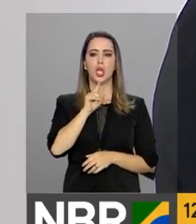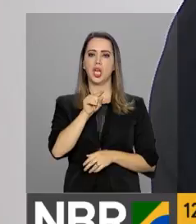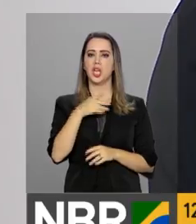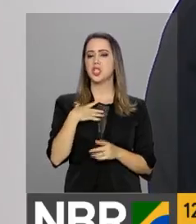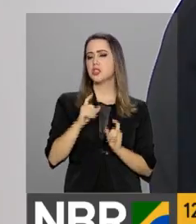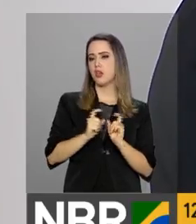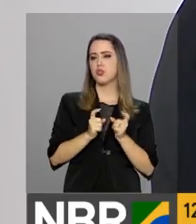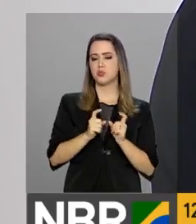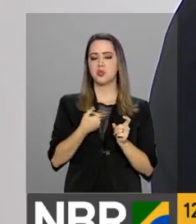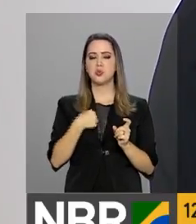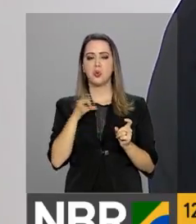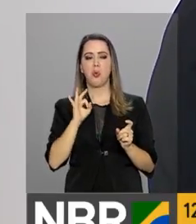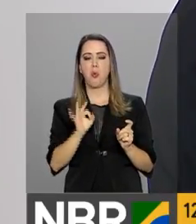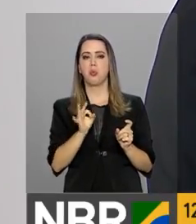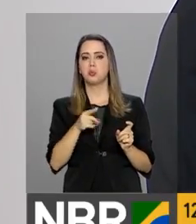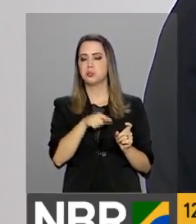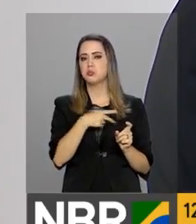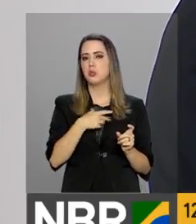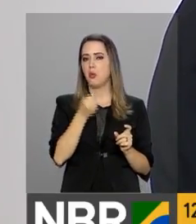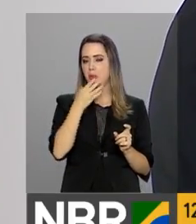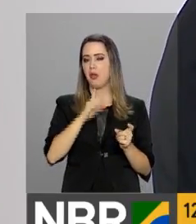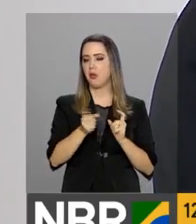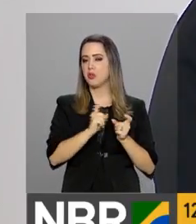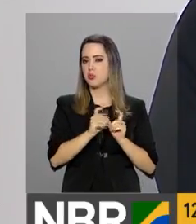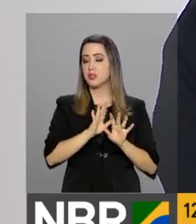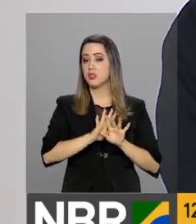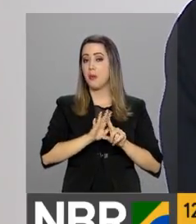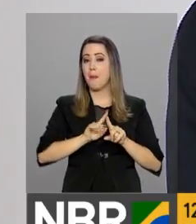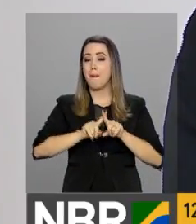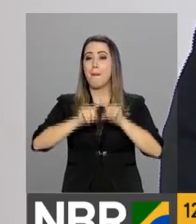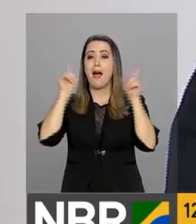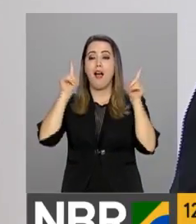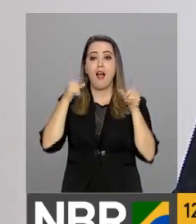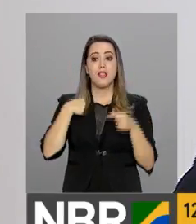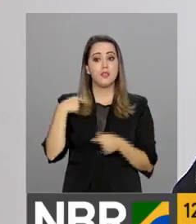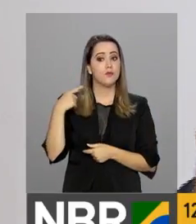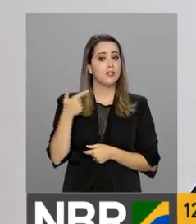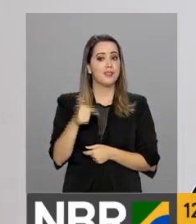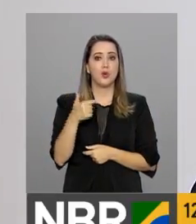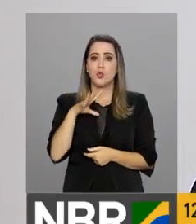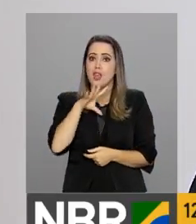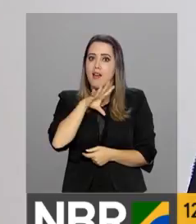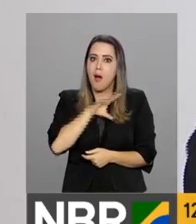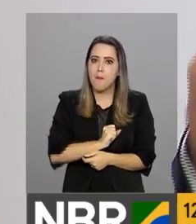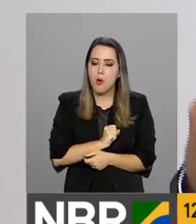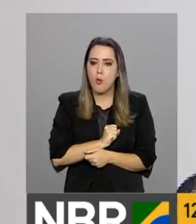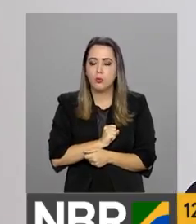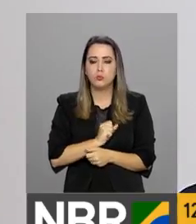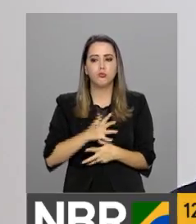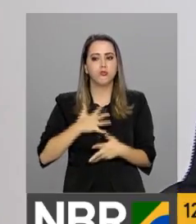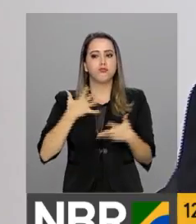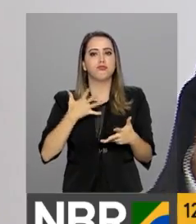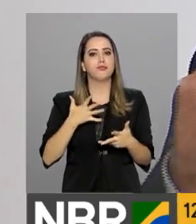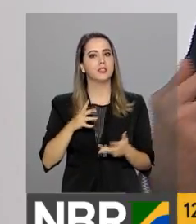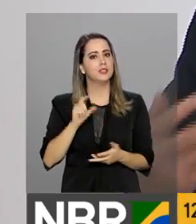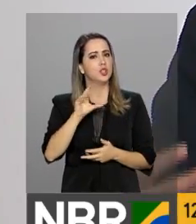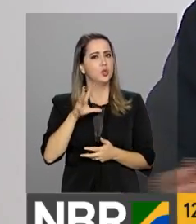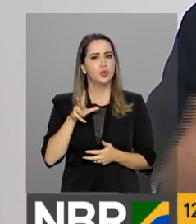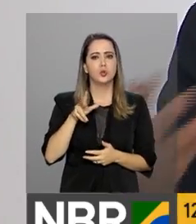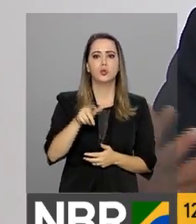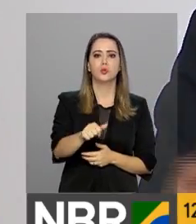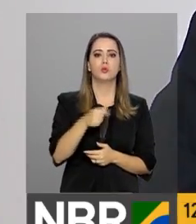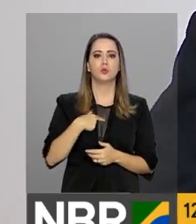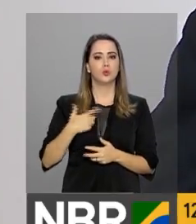administrativamente é trágico e administrativamente mas se você não colocar toda sua paixão toda sua anima todos se o